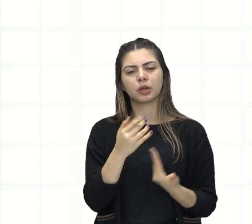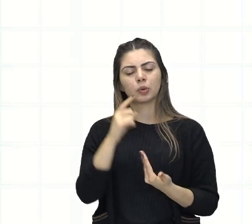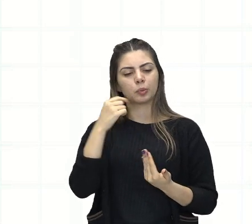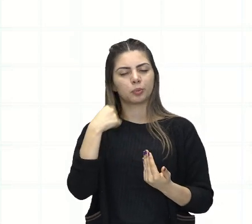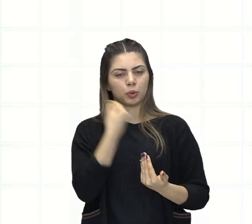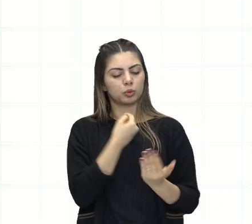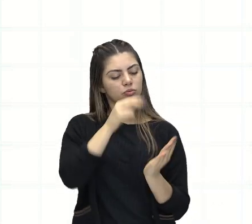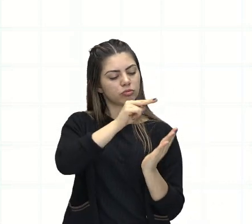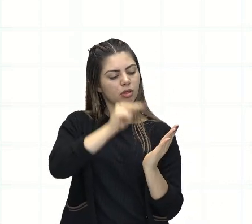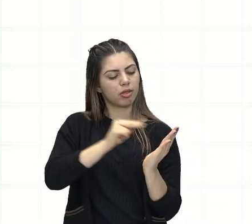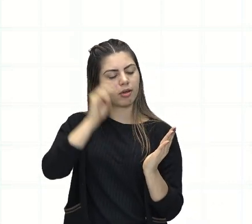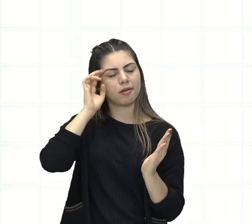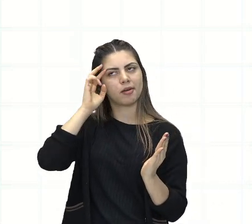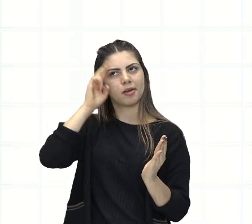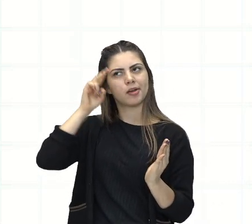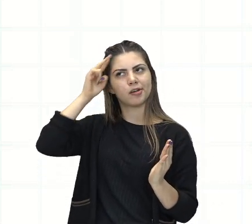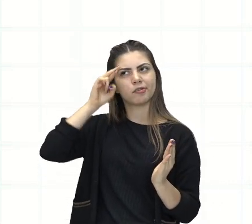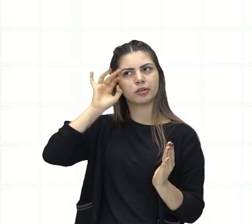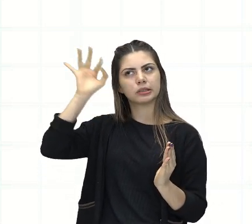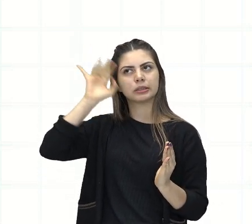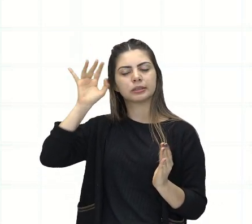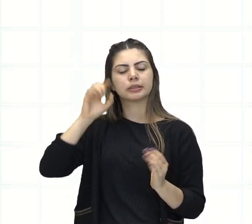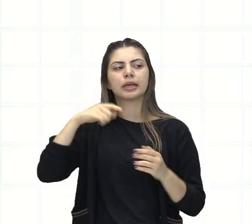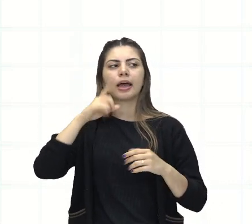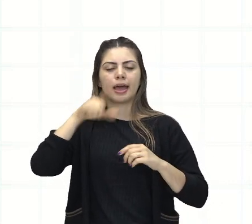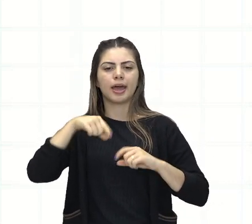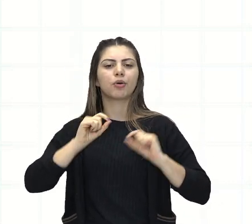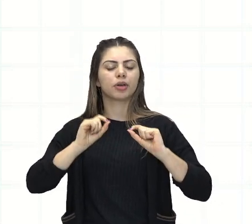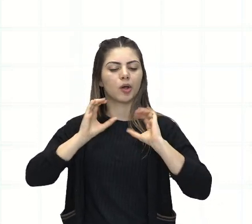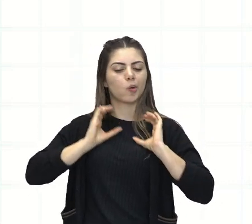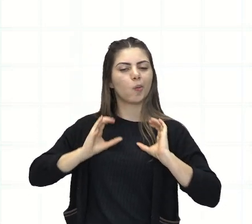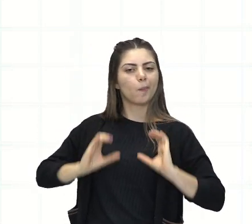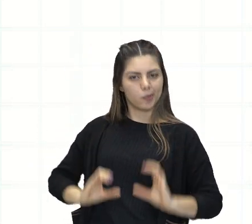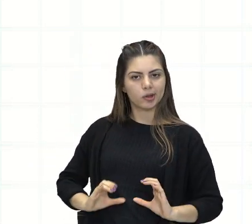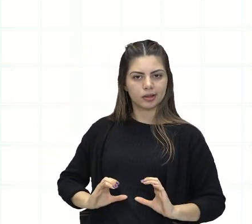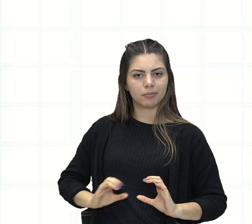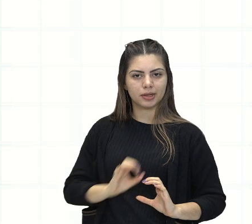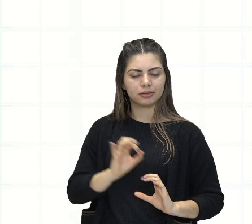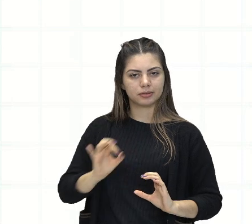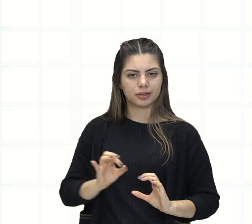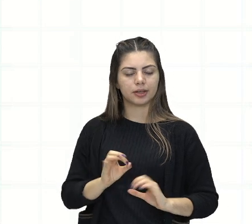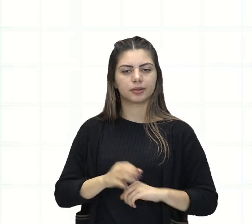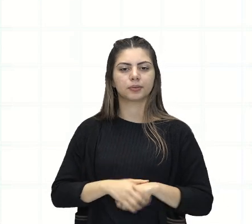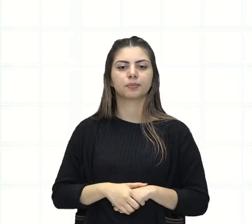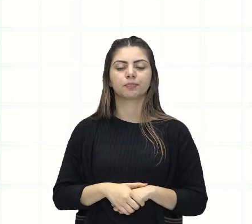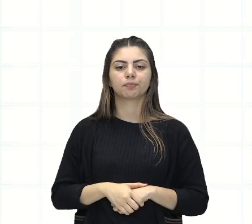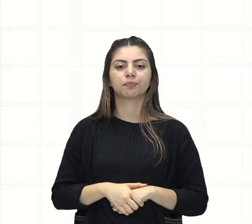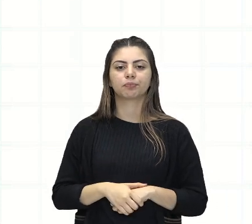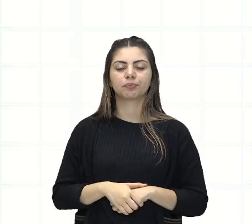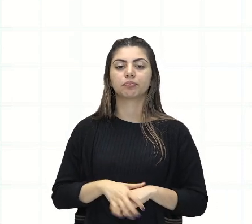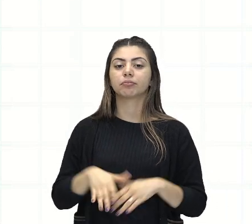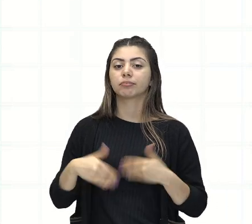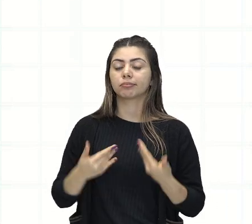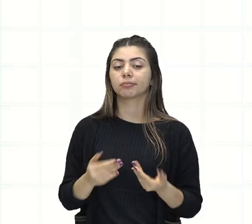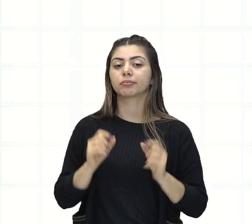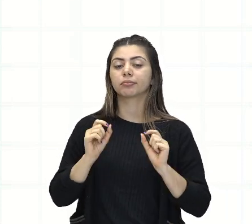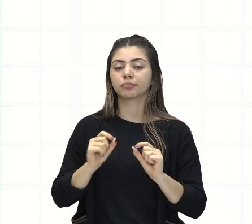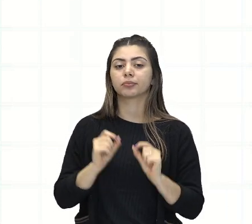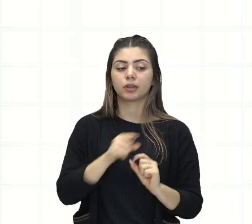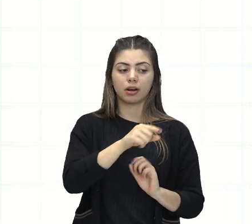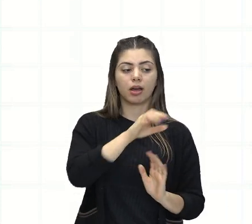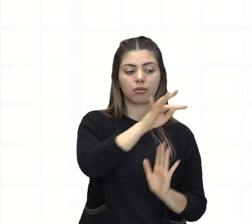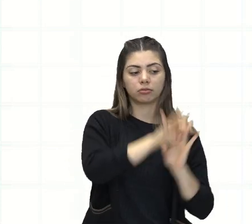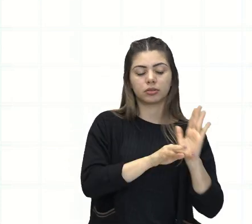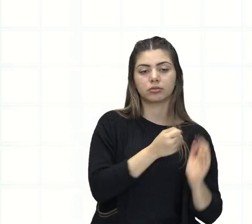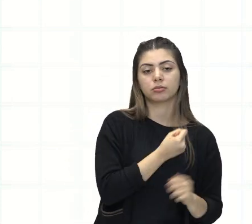sobre atitudes de ingratidão, submissão e ambição, certo? Então, o texto 1